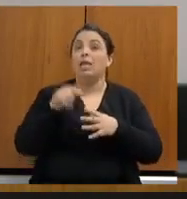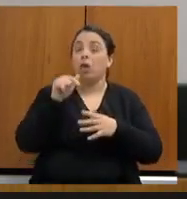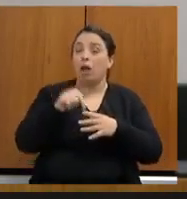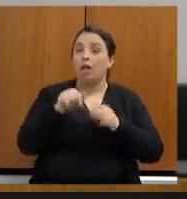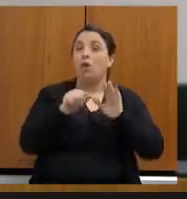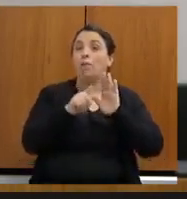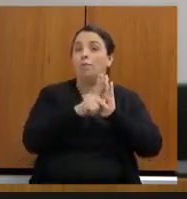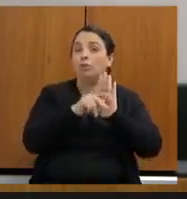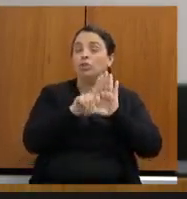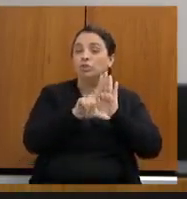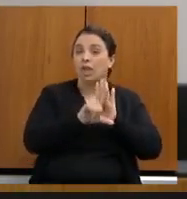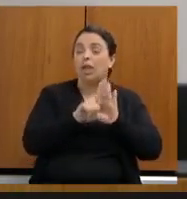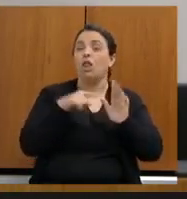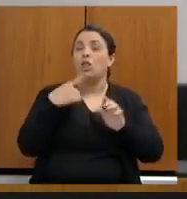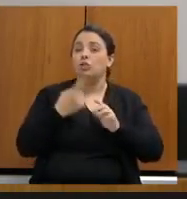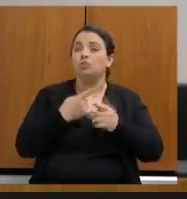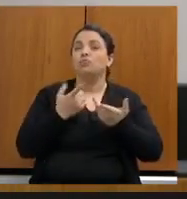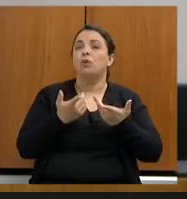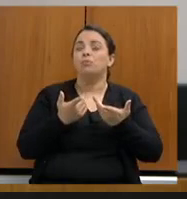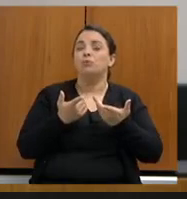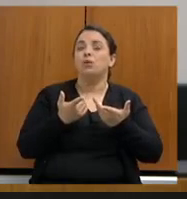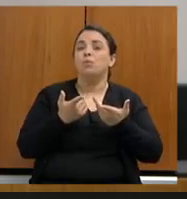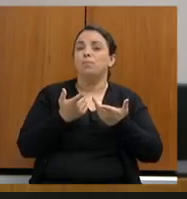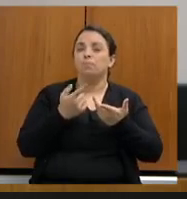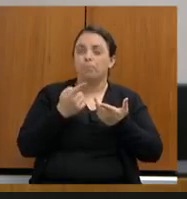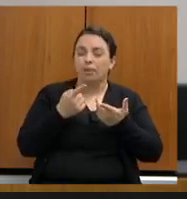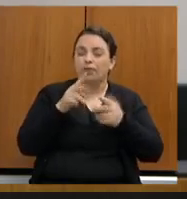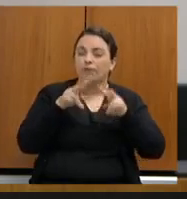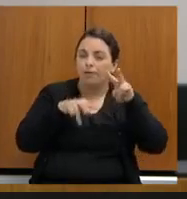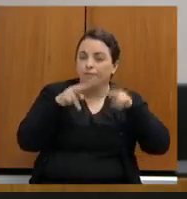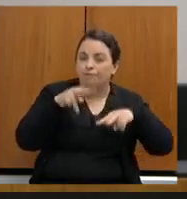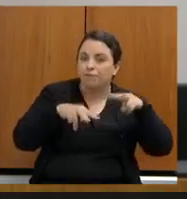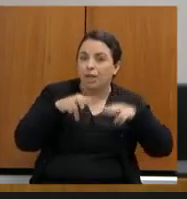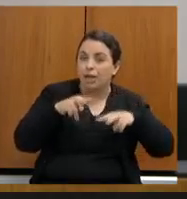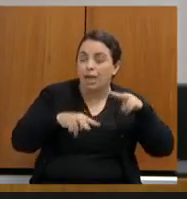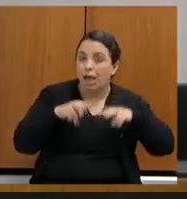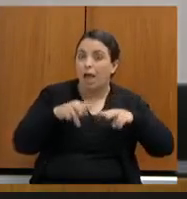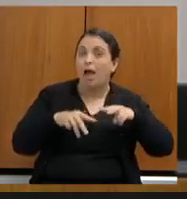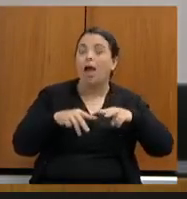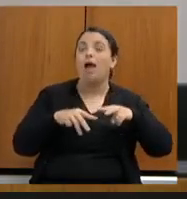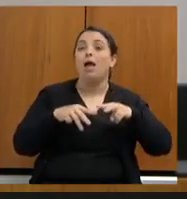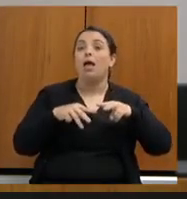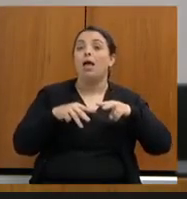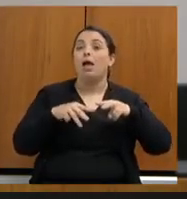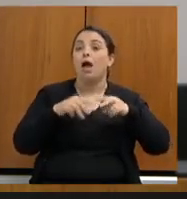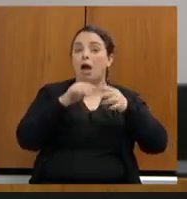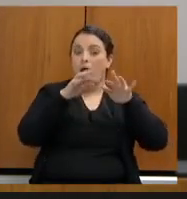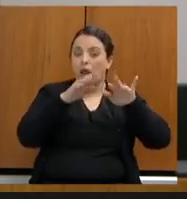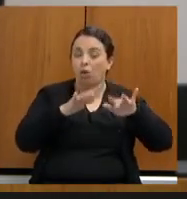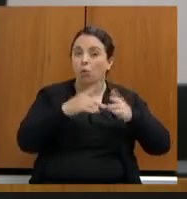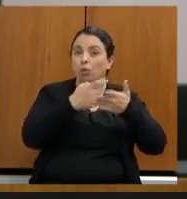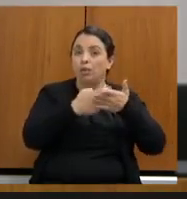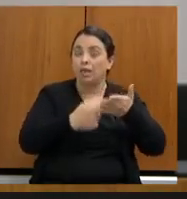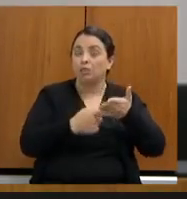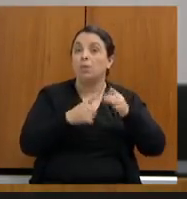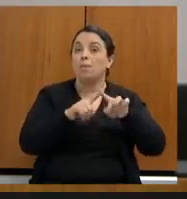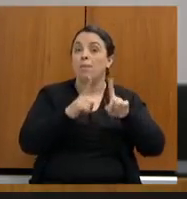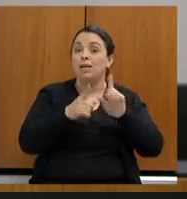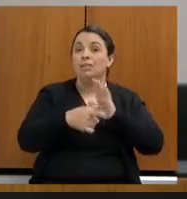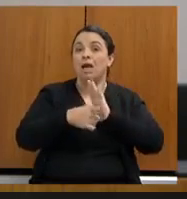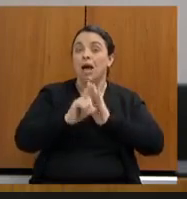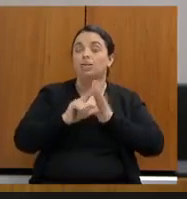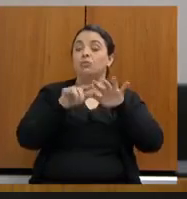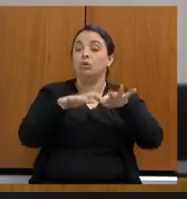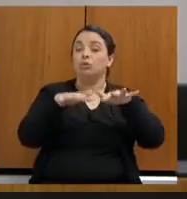avocar a relatoria da matéria de autoria do deputado ele grilo mas antes Nós faremos audiência pública